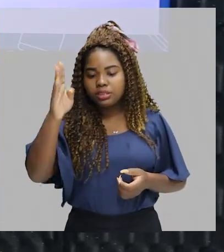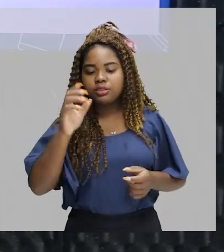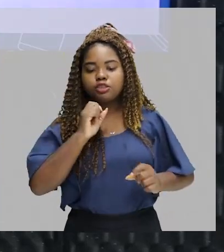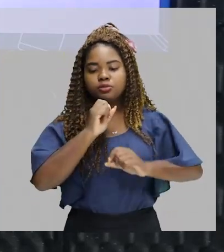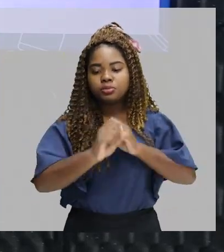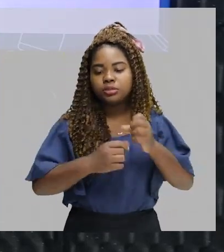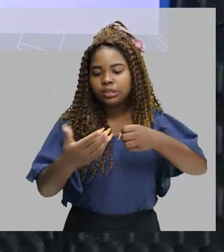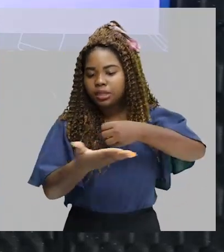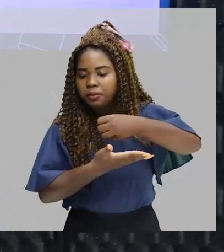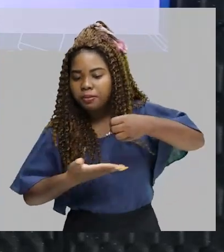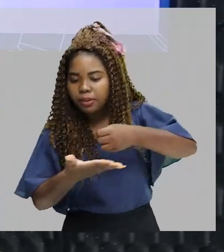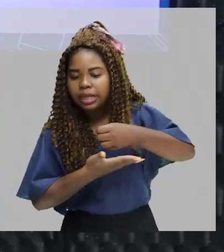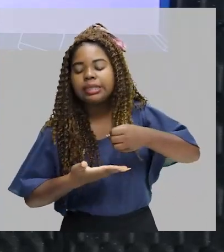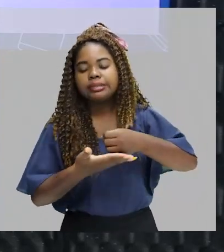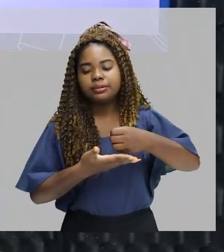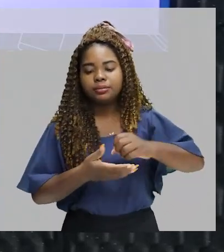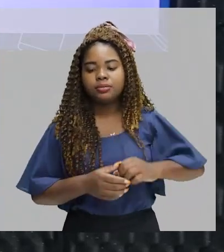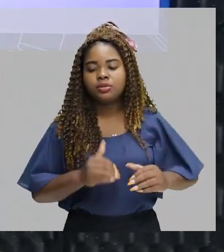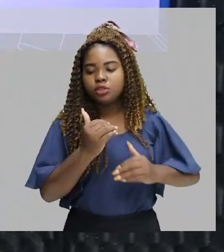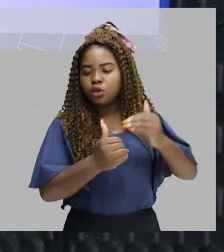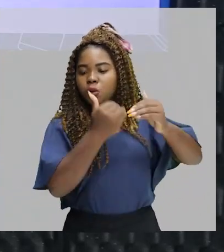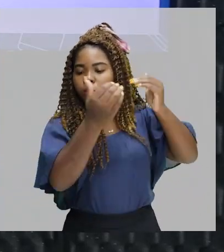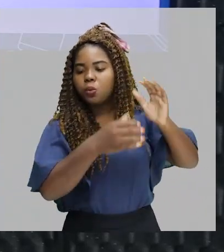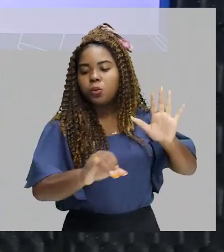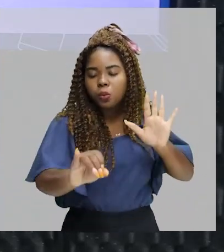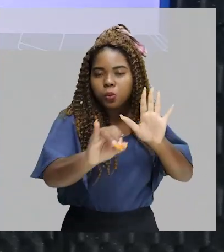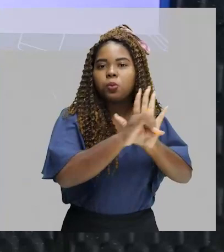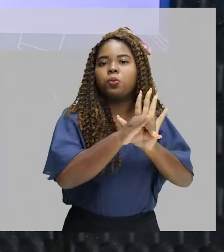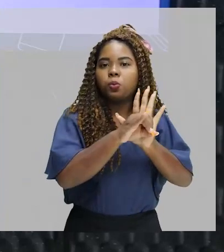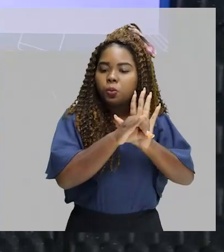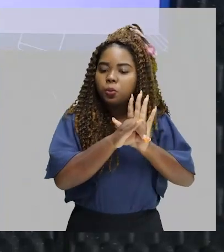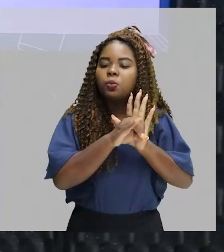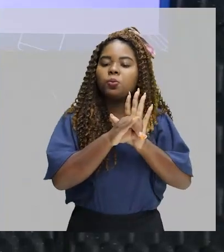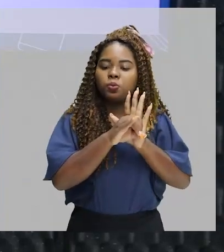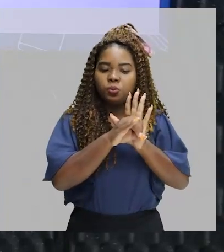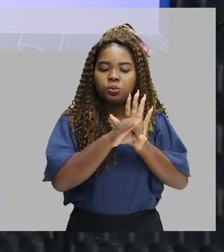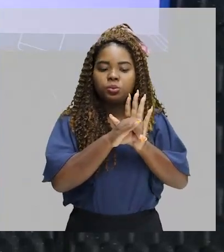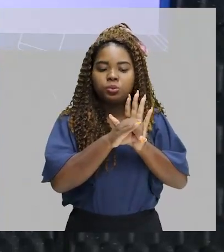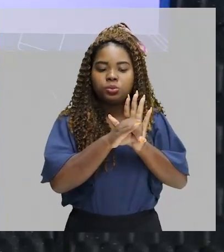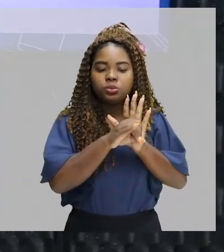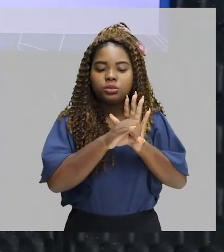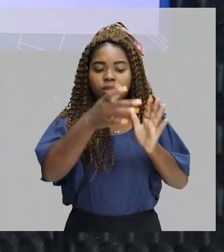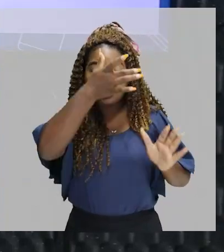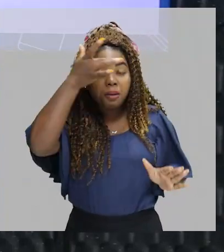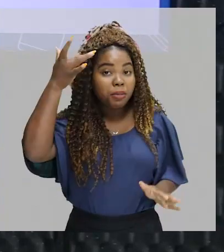vem de base, de fundamento. Que fundamentam a construção